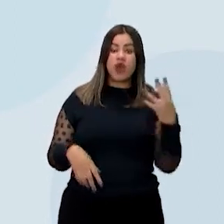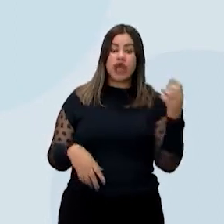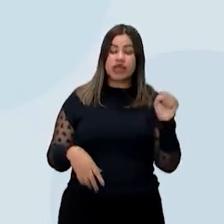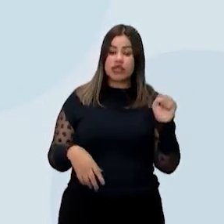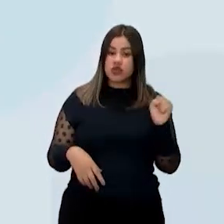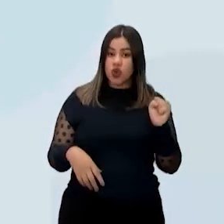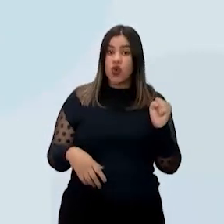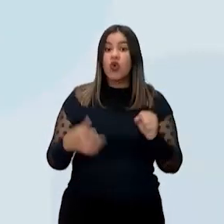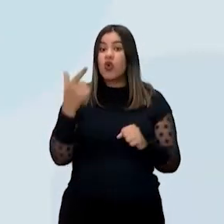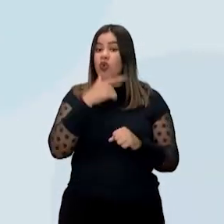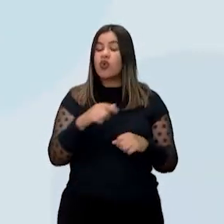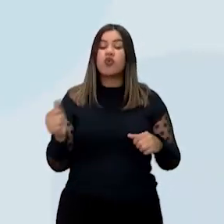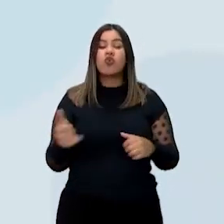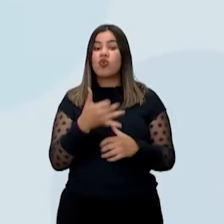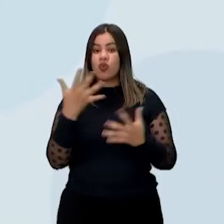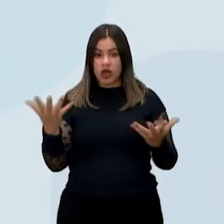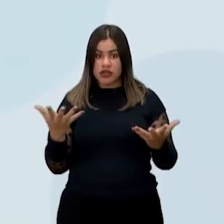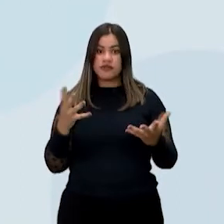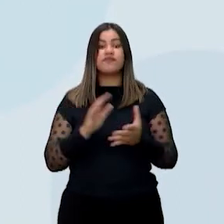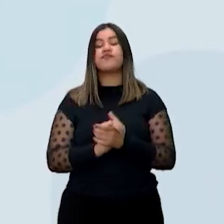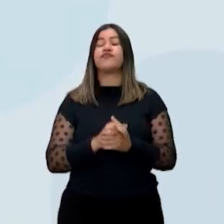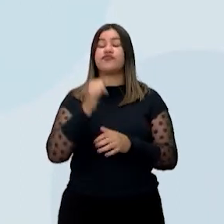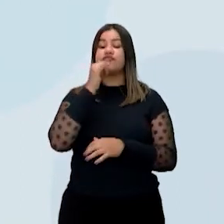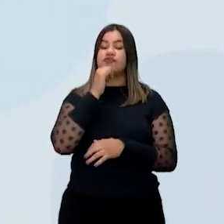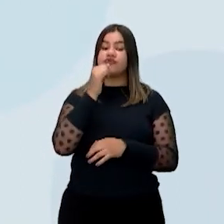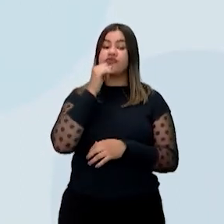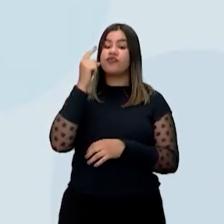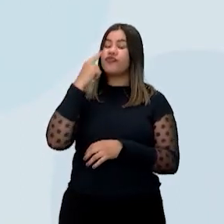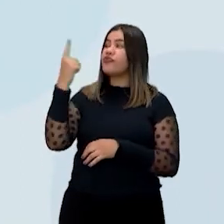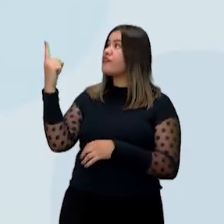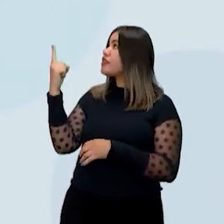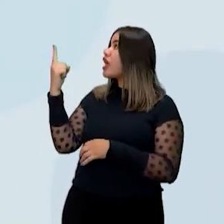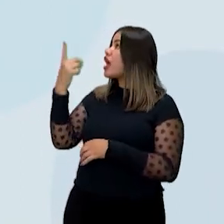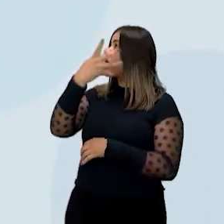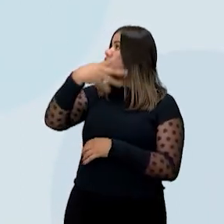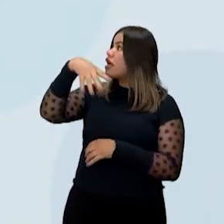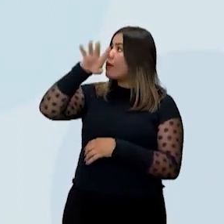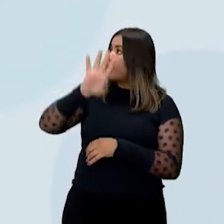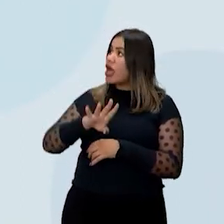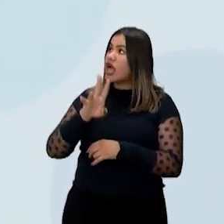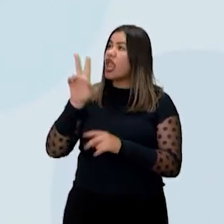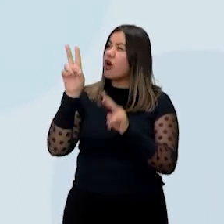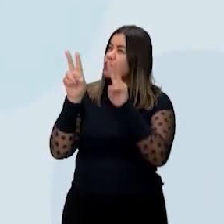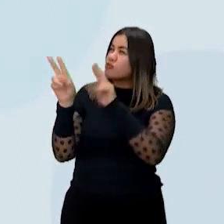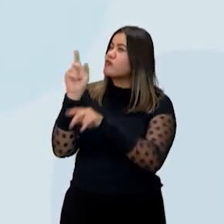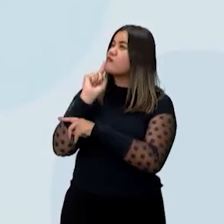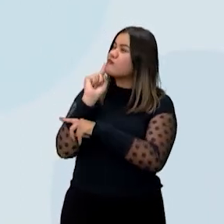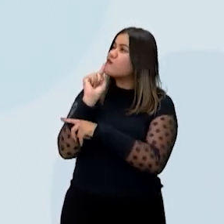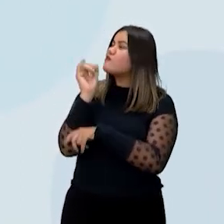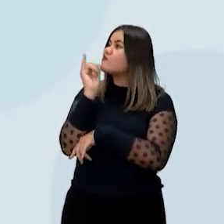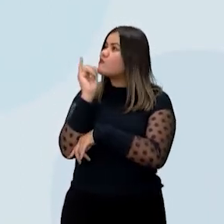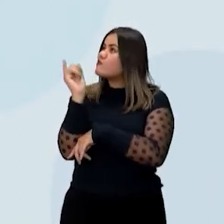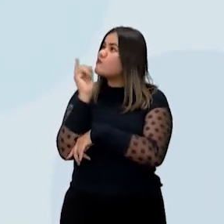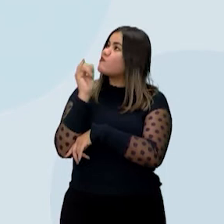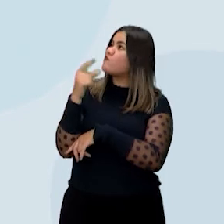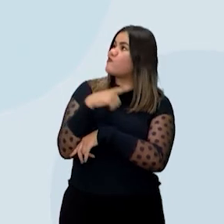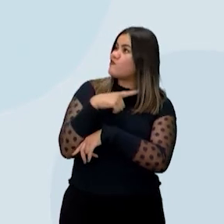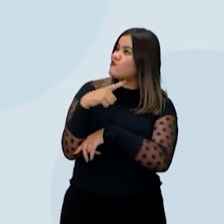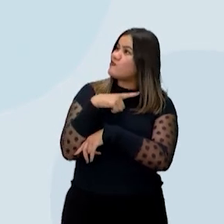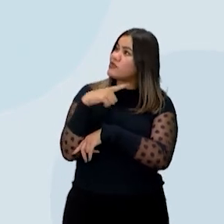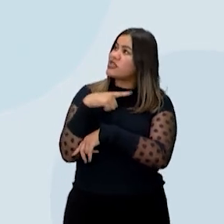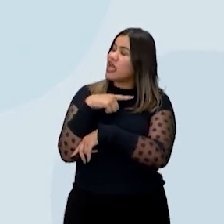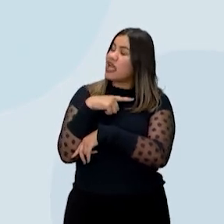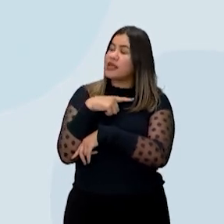também algumas coisas. Eu olho para essa tabela e tenho alguns exemplos para vocês usarem sem ter que